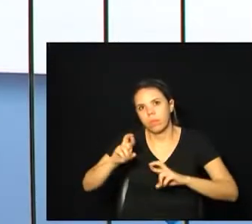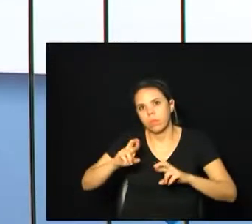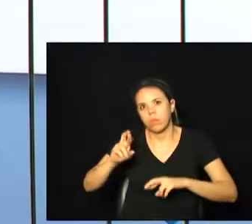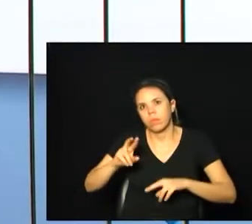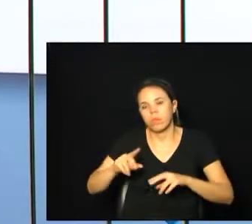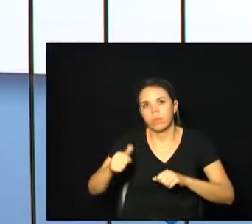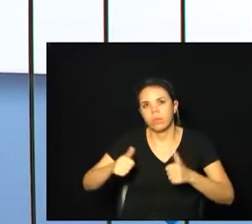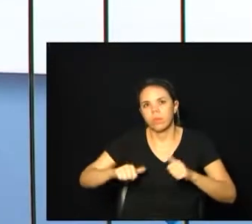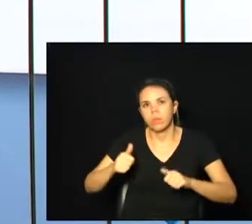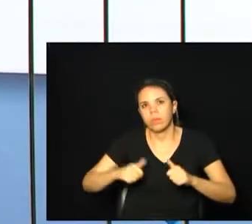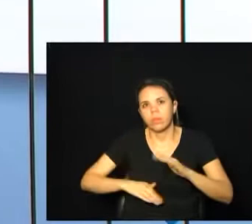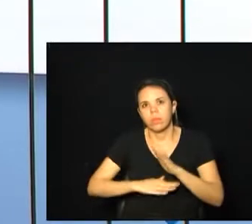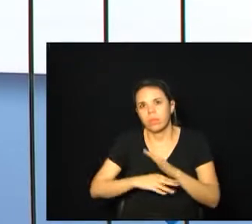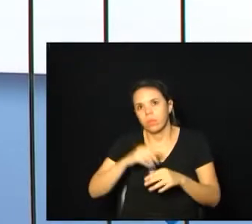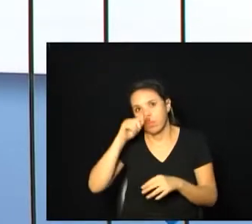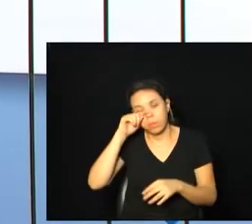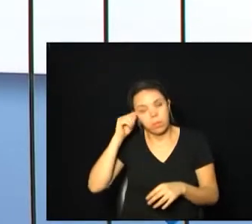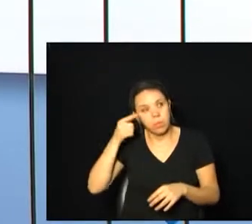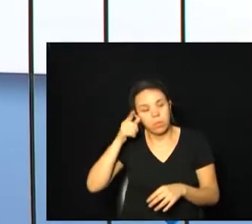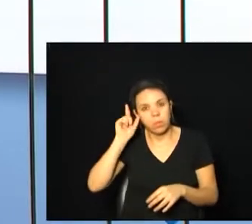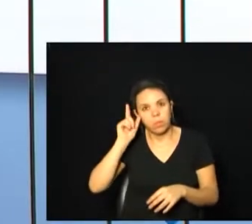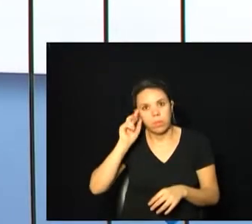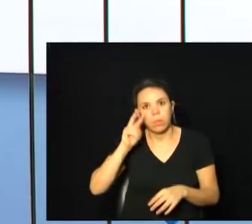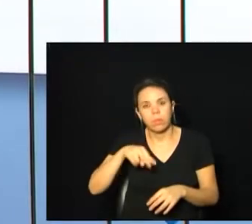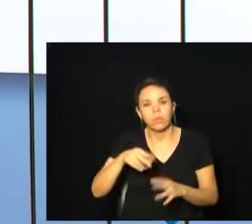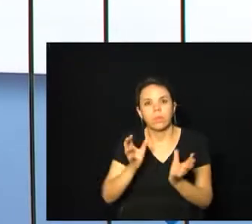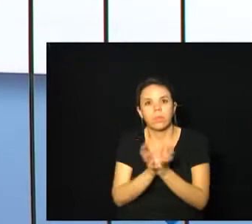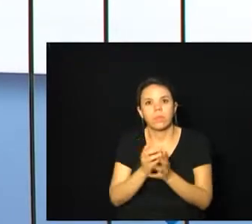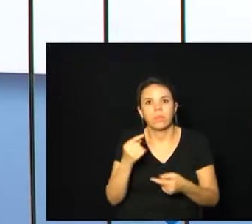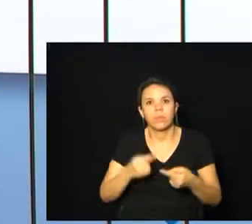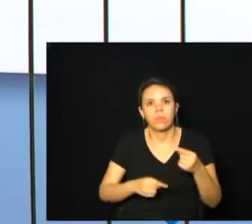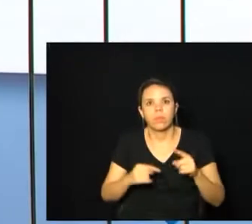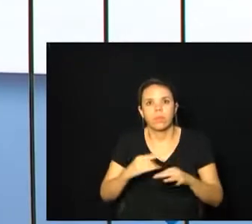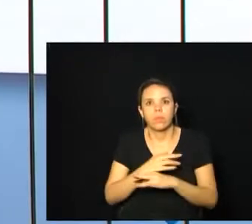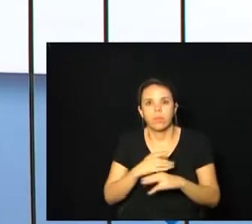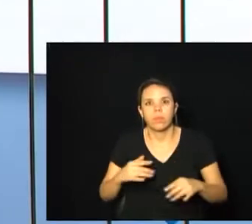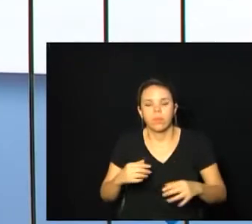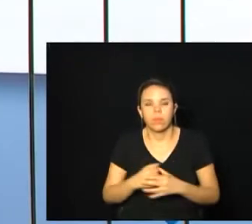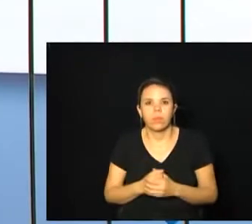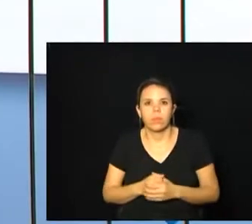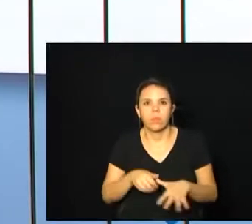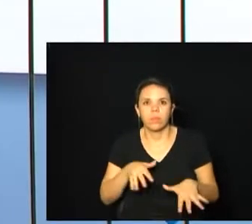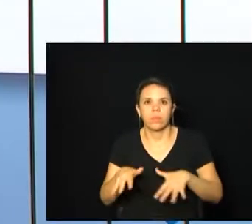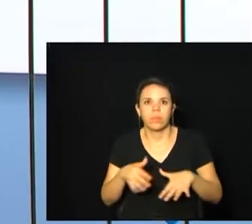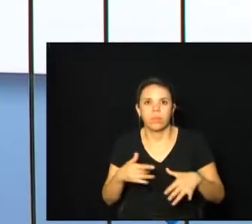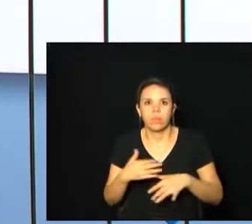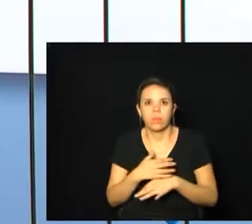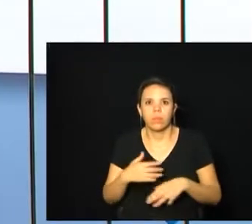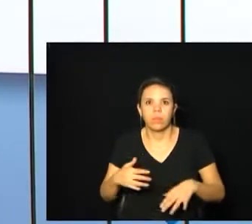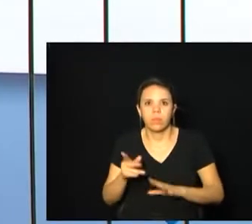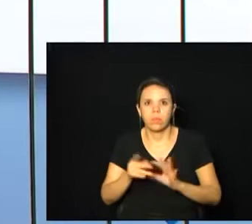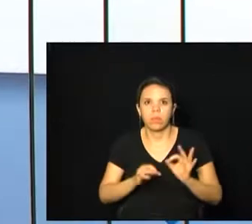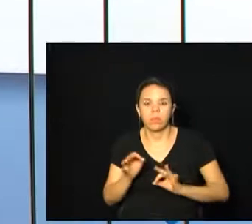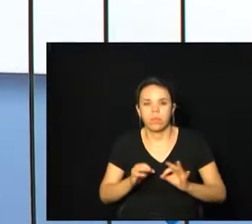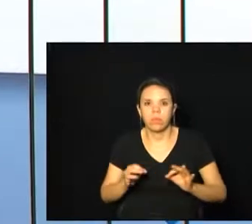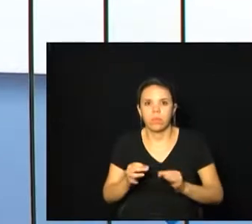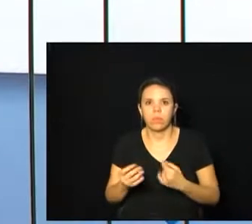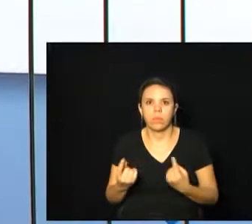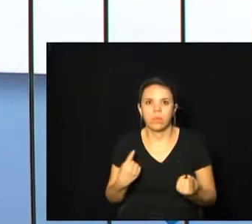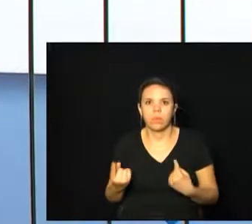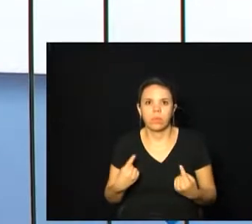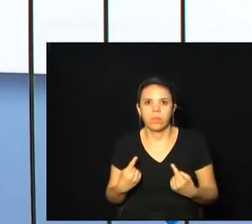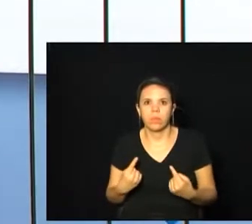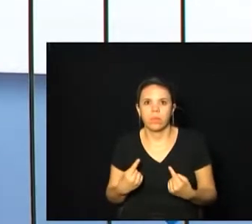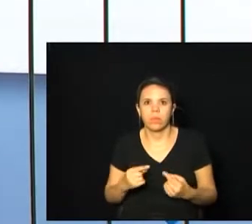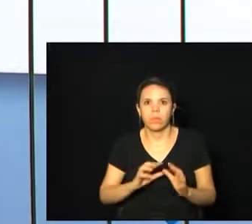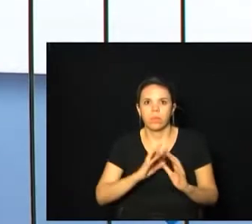as matérias que tramitam na Câmara. E ontem, olha só, a Comissão de Política Urbana, Mobilidade Urbana e Planejamento Viário,